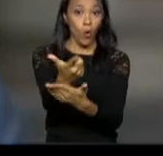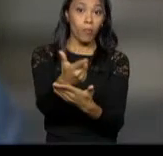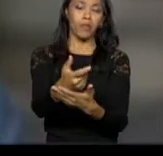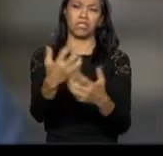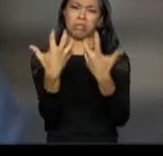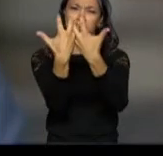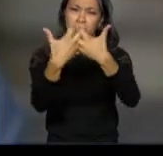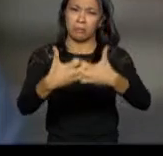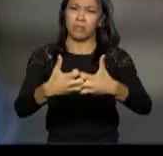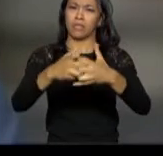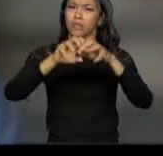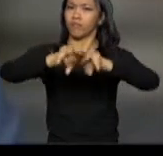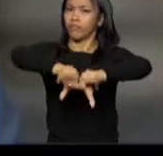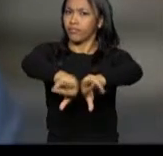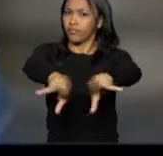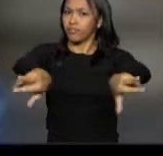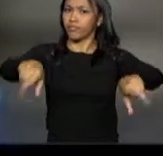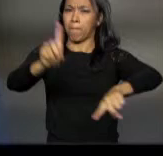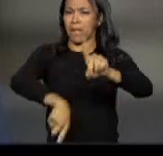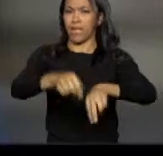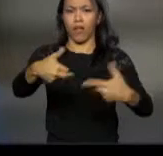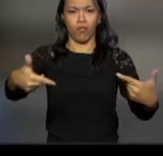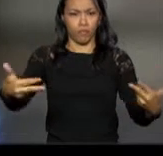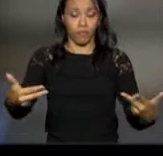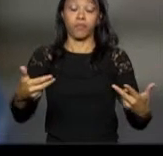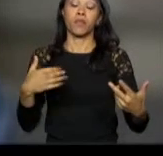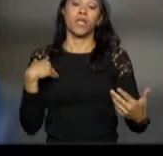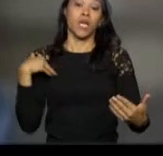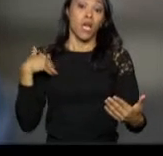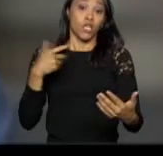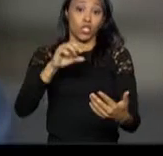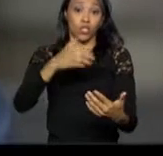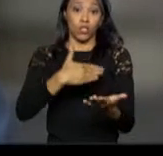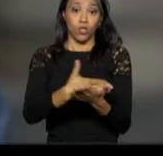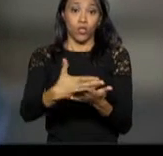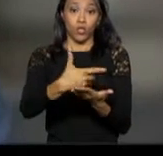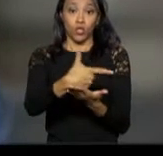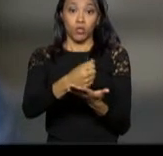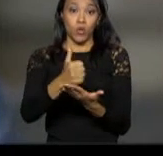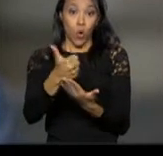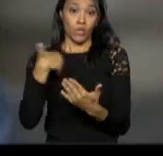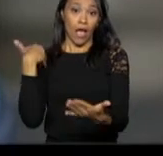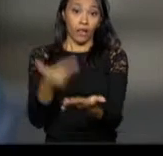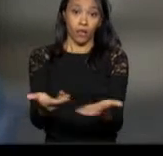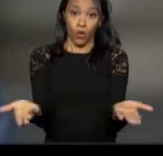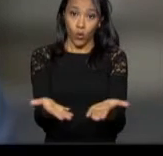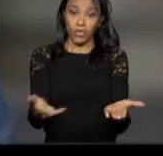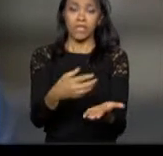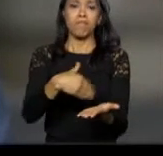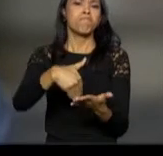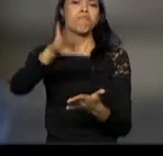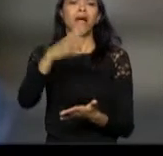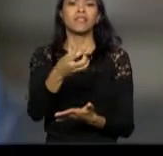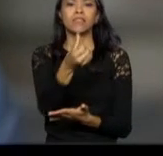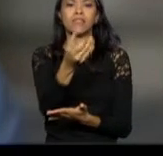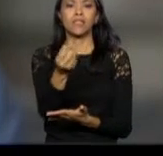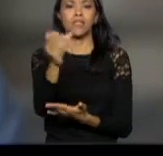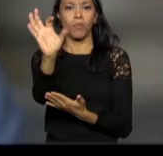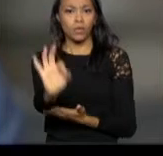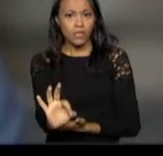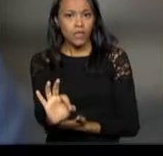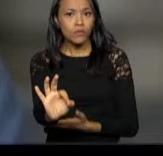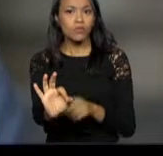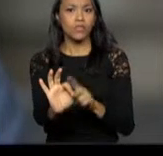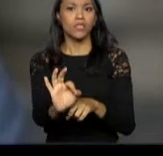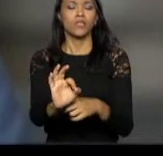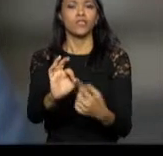equipamentos. Pois bem, de 2011 para cá, mais de 60% de todas as